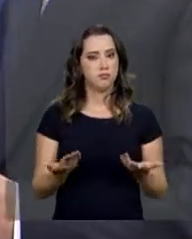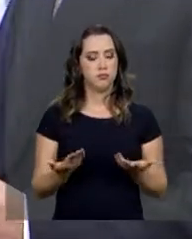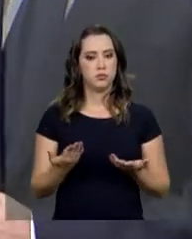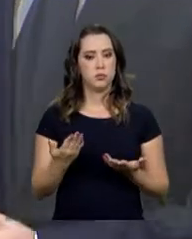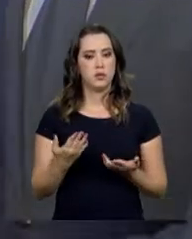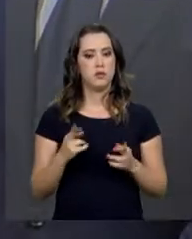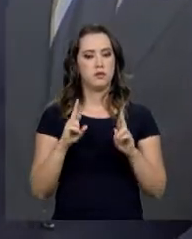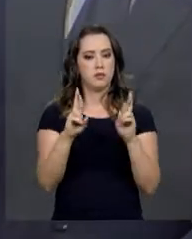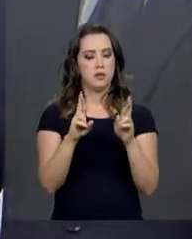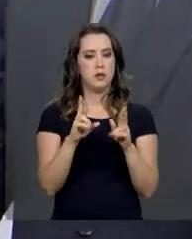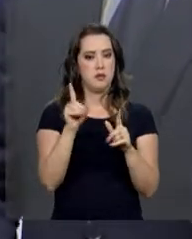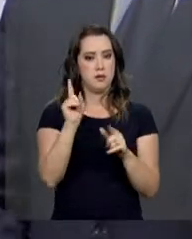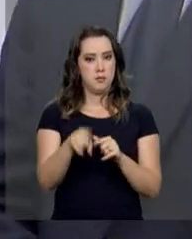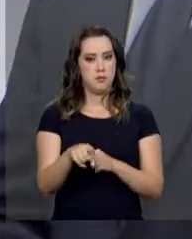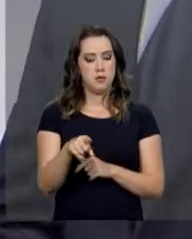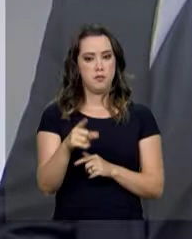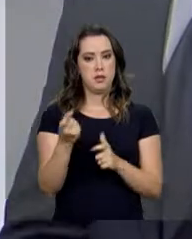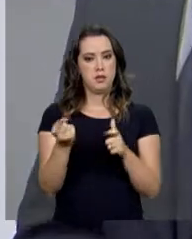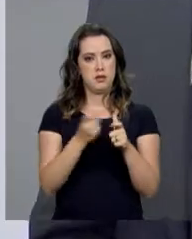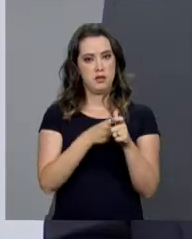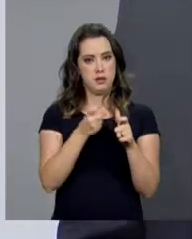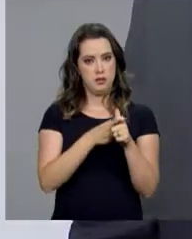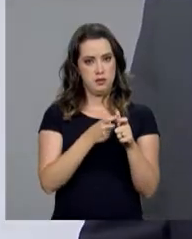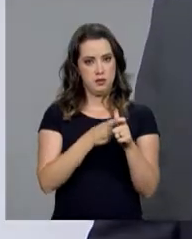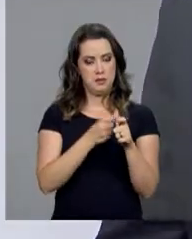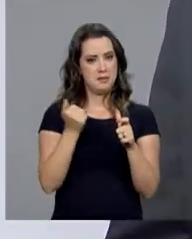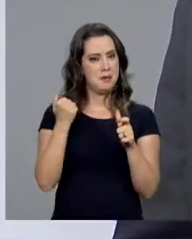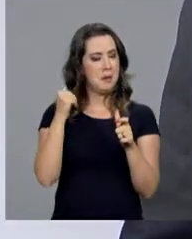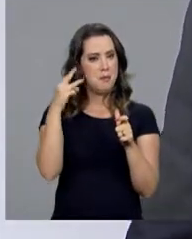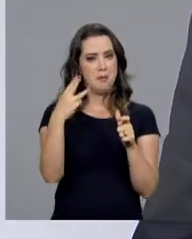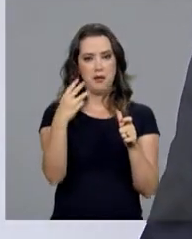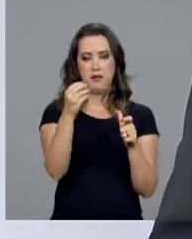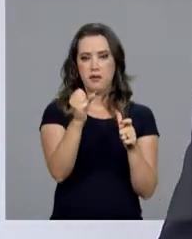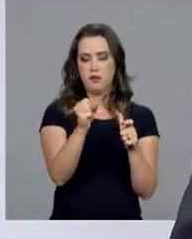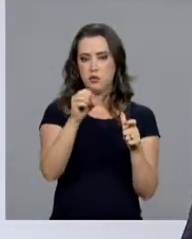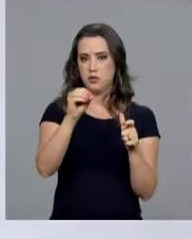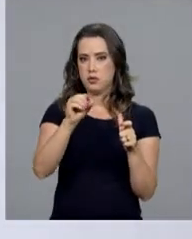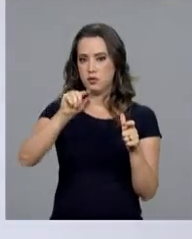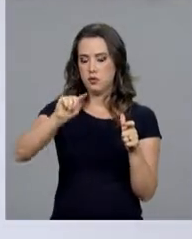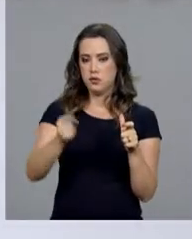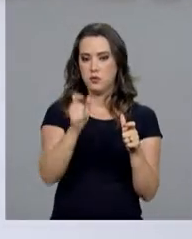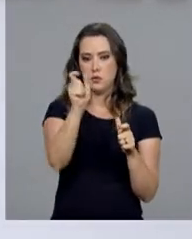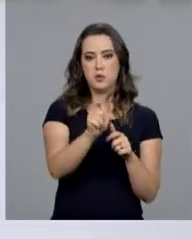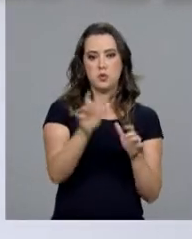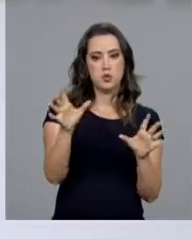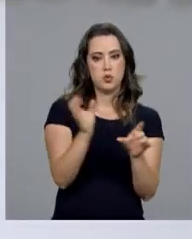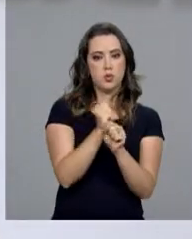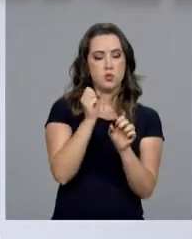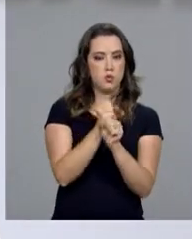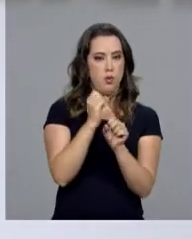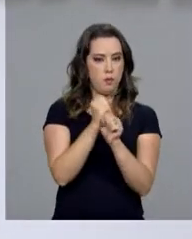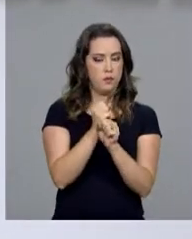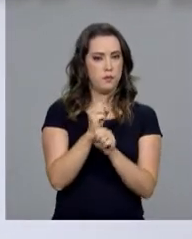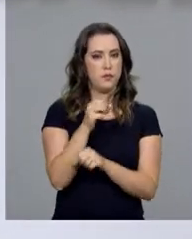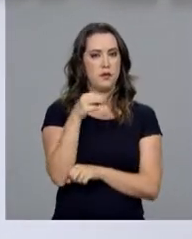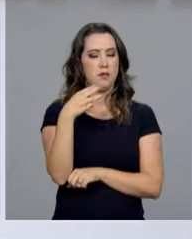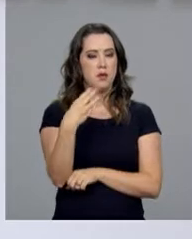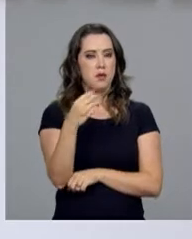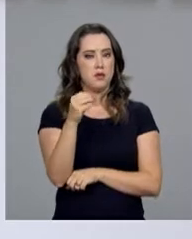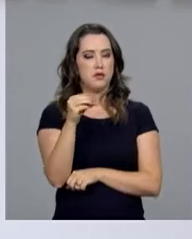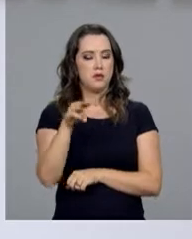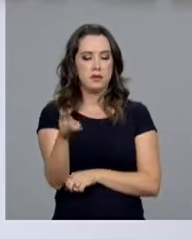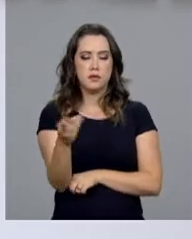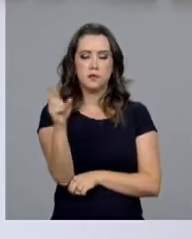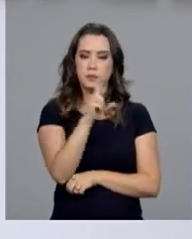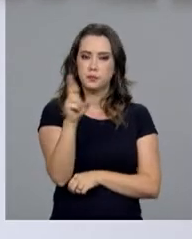estimativa é que os débitos relacionados a esses mais de 380 mil contribuintes honey cerca de 300 milhões